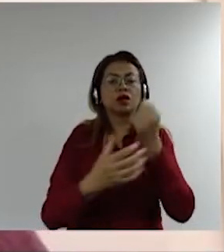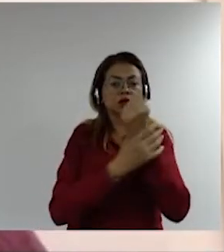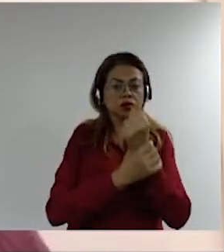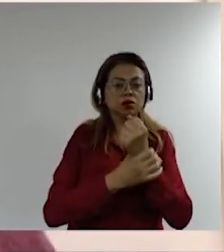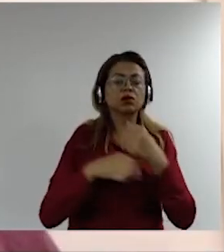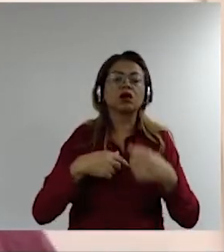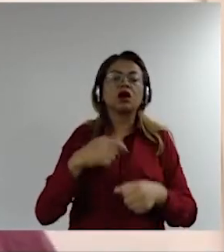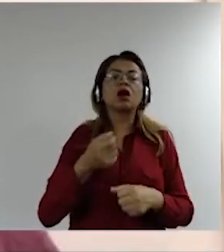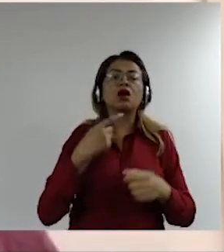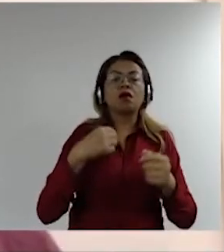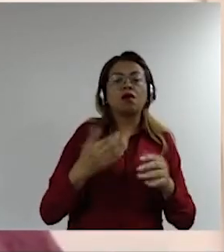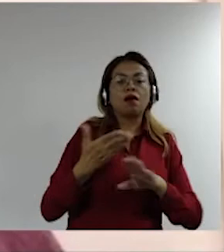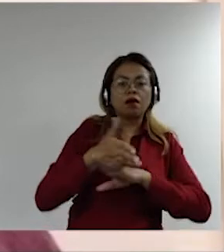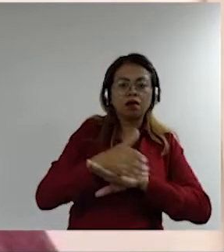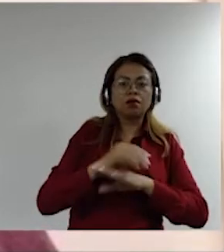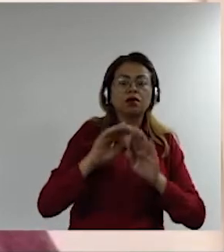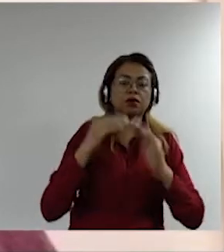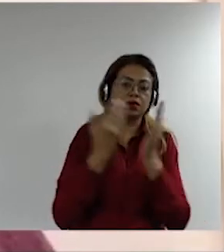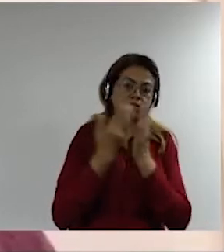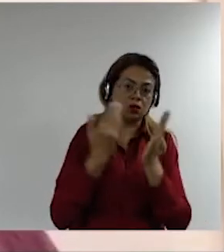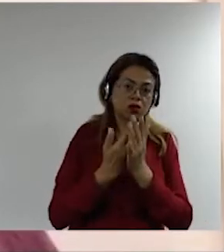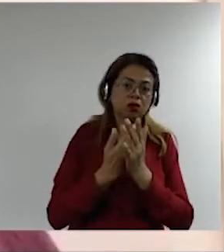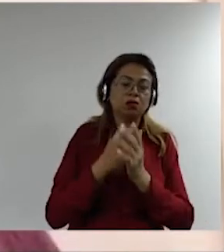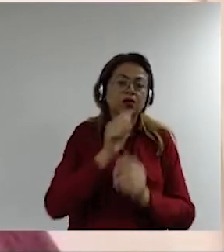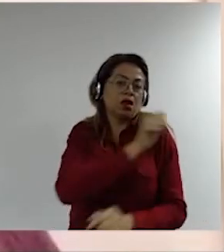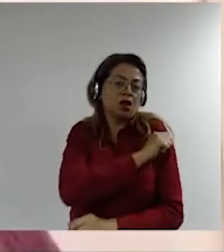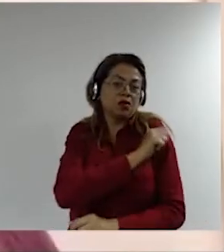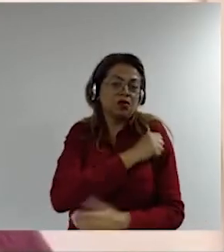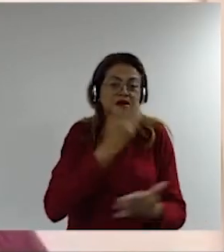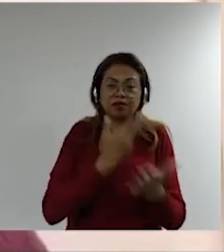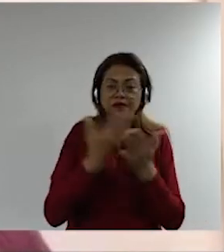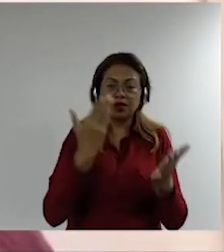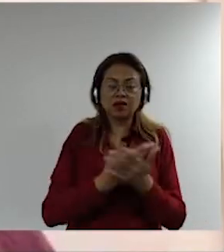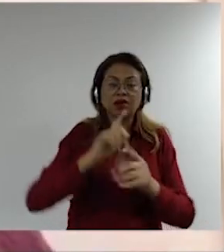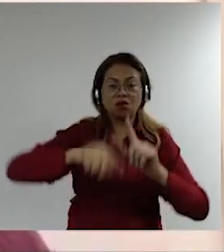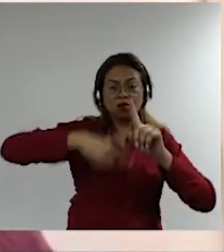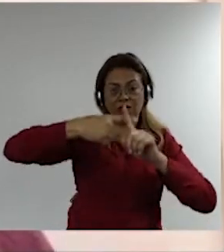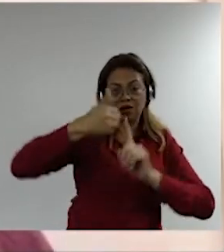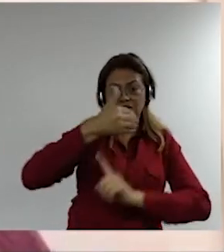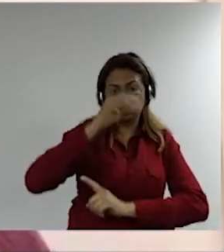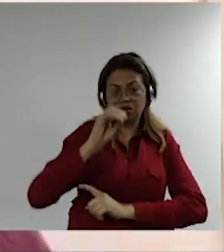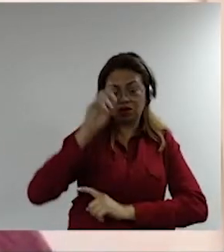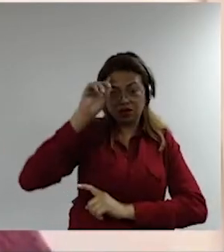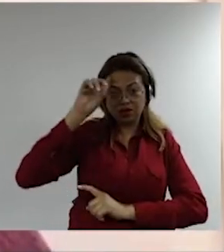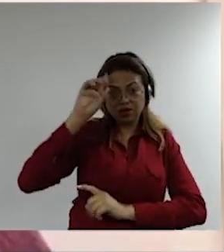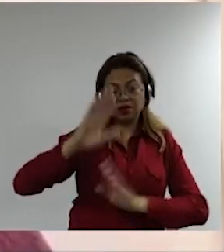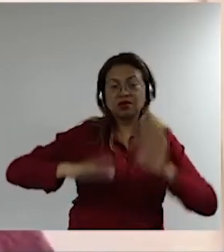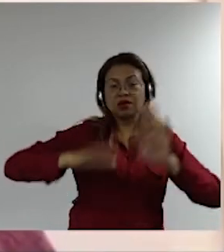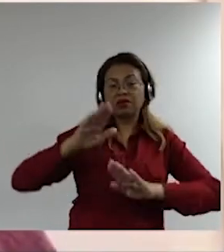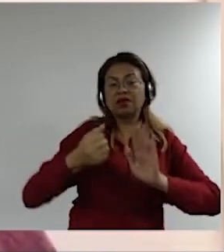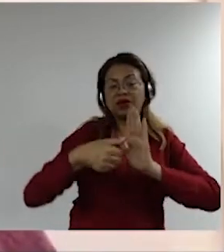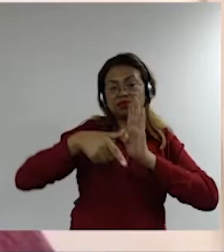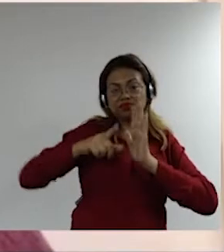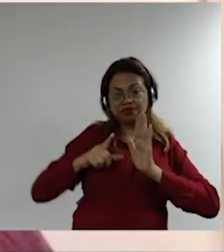a frequência escolar, quer dizer, alunos que perdem mais de 10 dias letivos por ano tendem a ficar para trás. Então, nesse momento, não é a